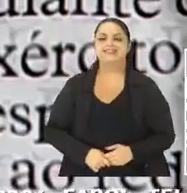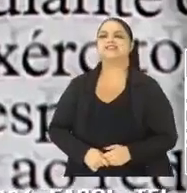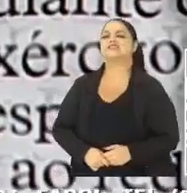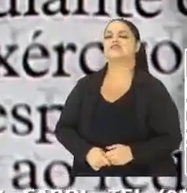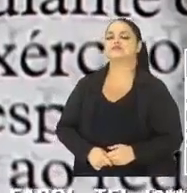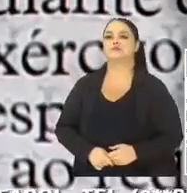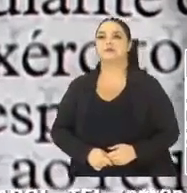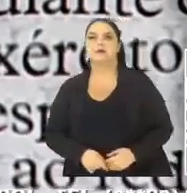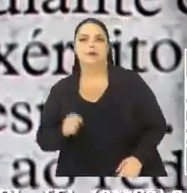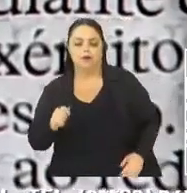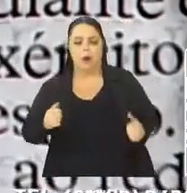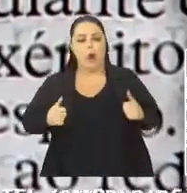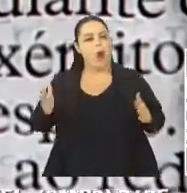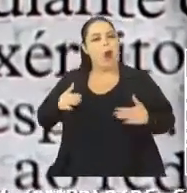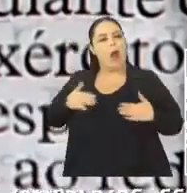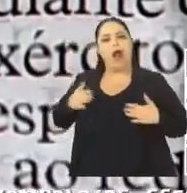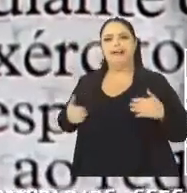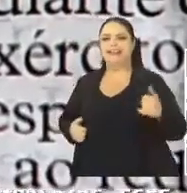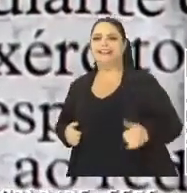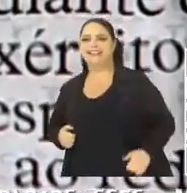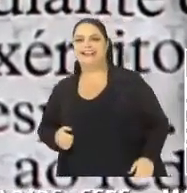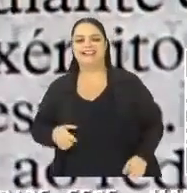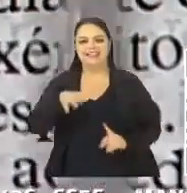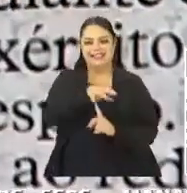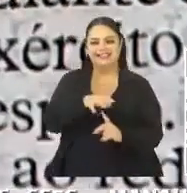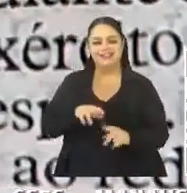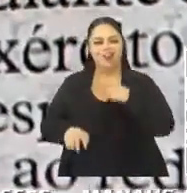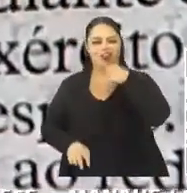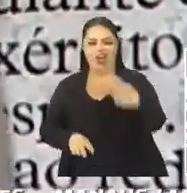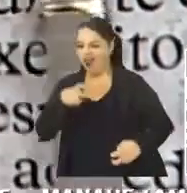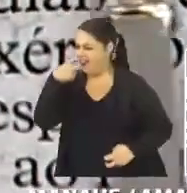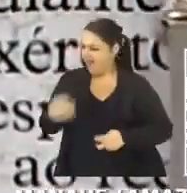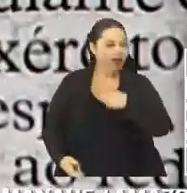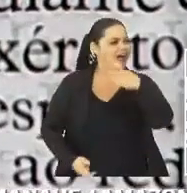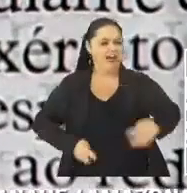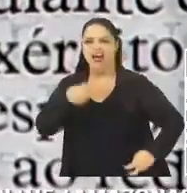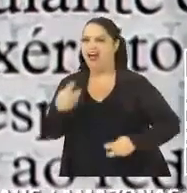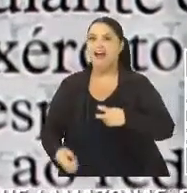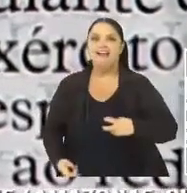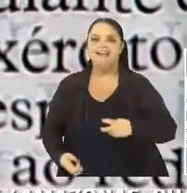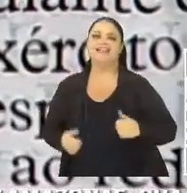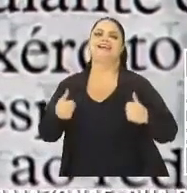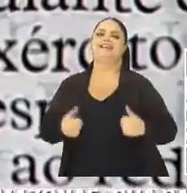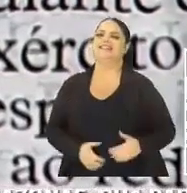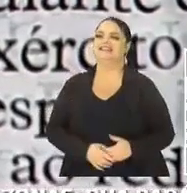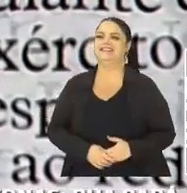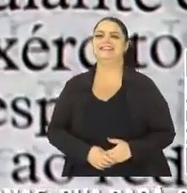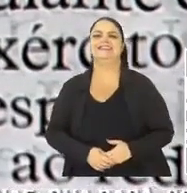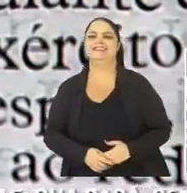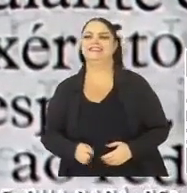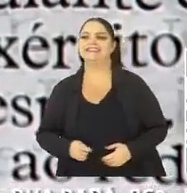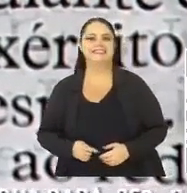Aí Asa ficou valentão. Aí, quando ele viu o etíope caindo para todo lado, ele ficou valente demais, não ficou? Foi atrás,